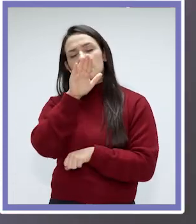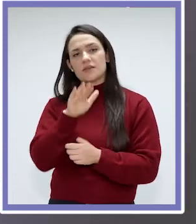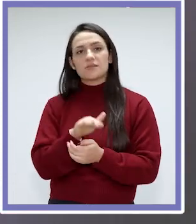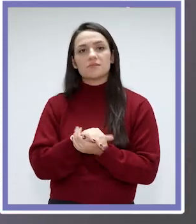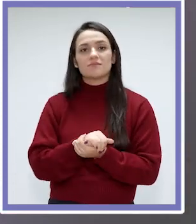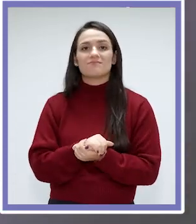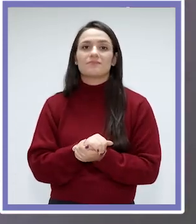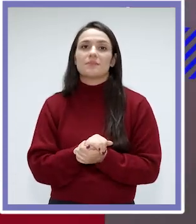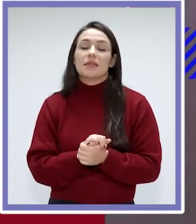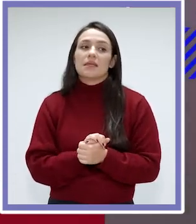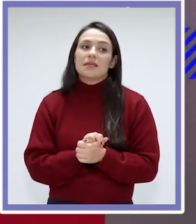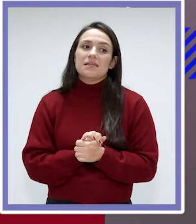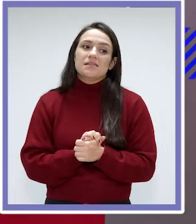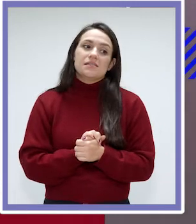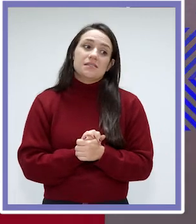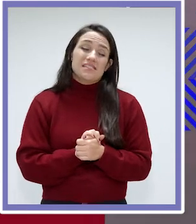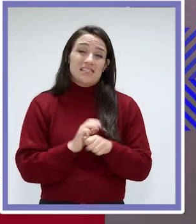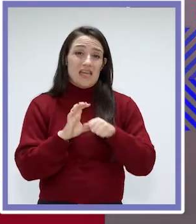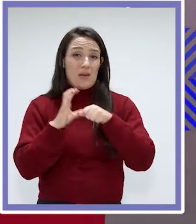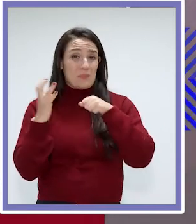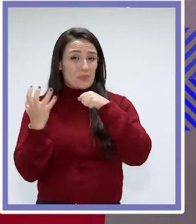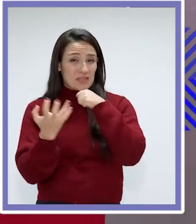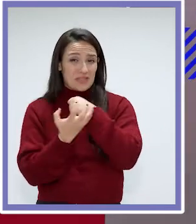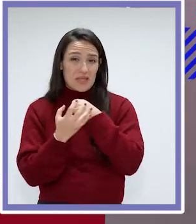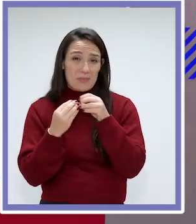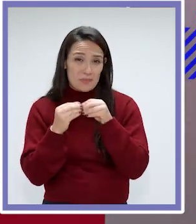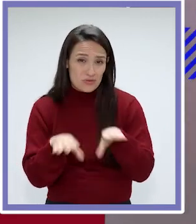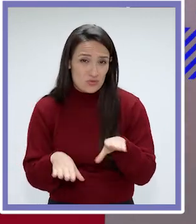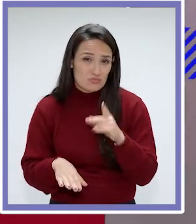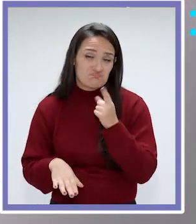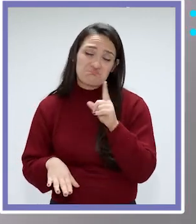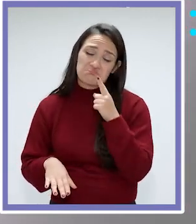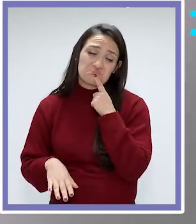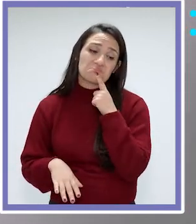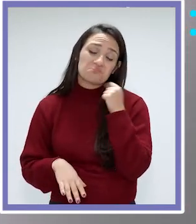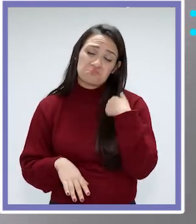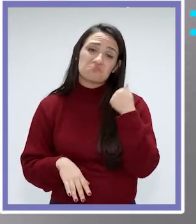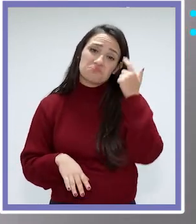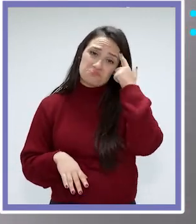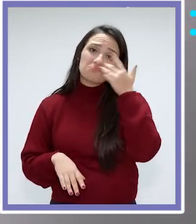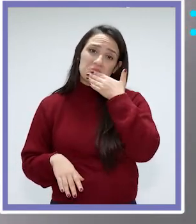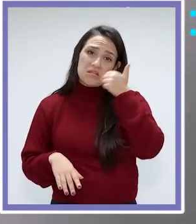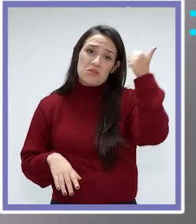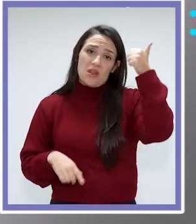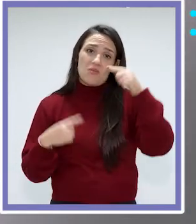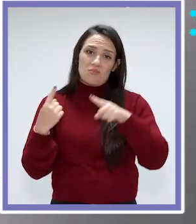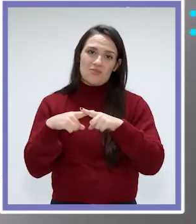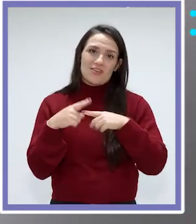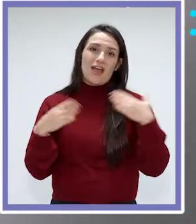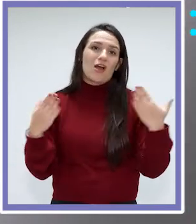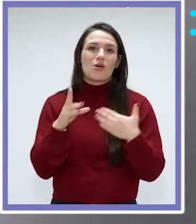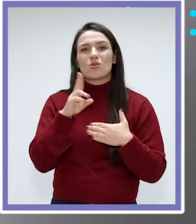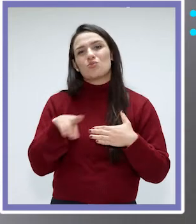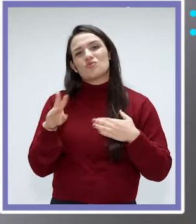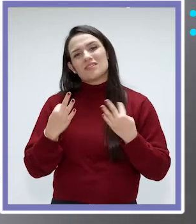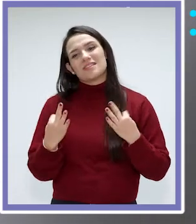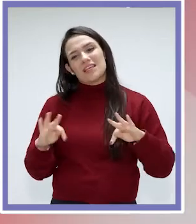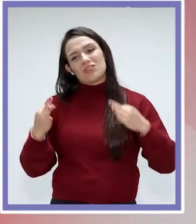isso, e a pandemia não nos afetou, acho que muito pelo contrário, né, nós conseguimos